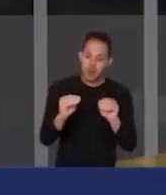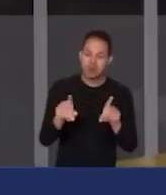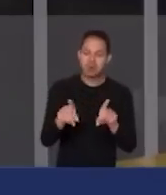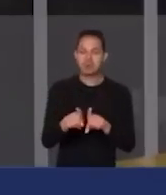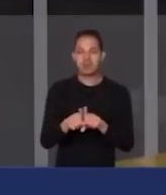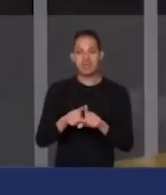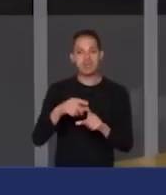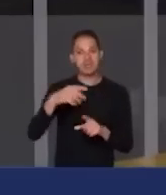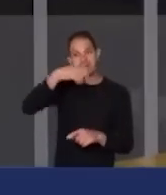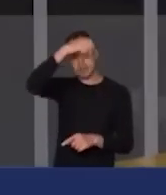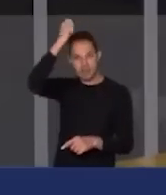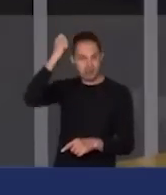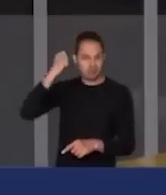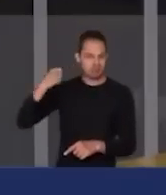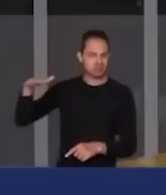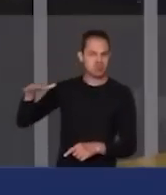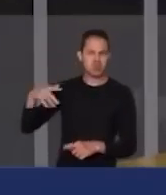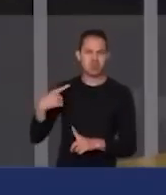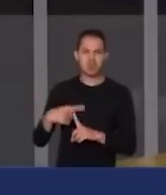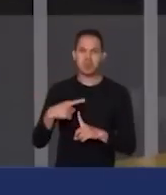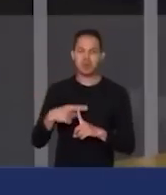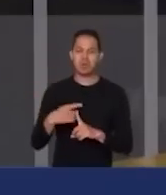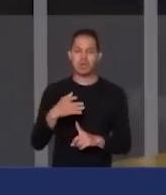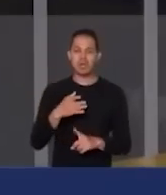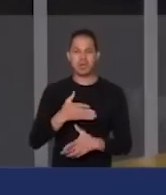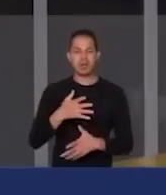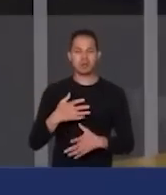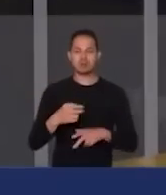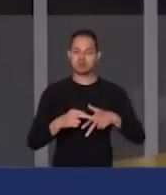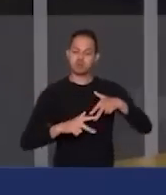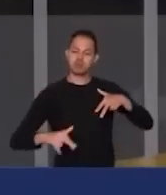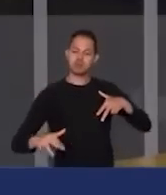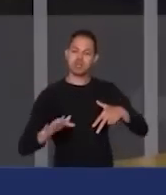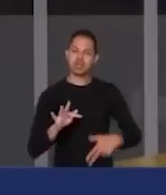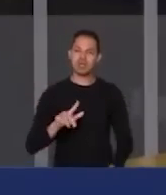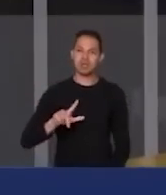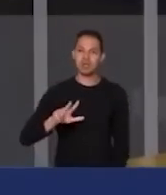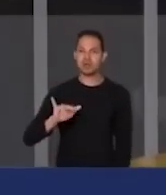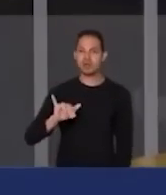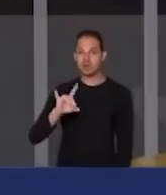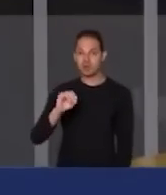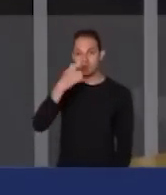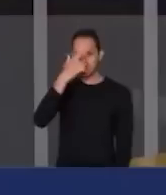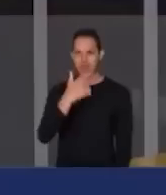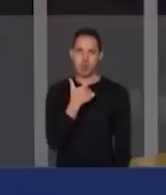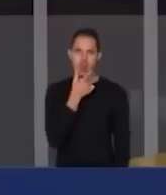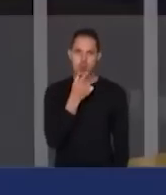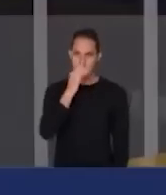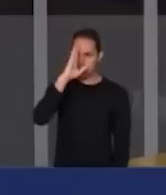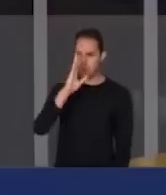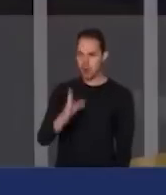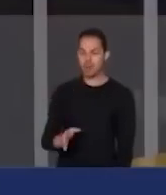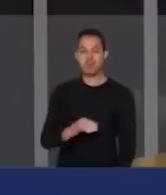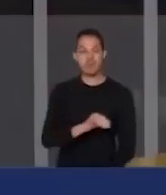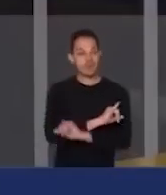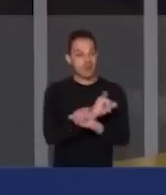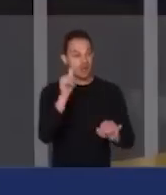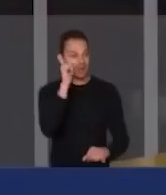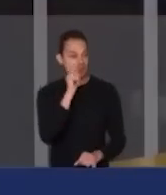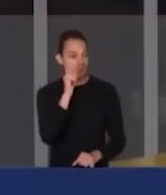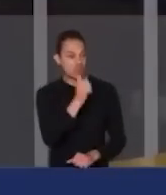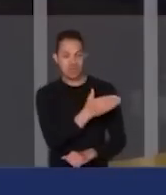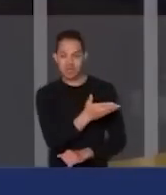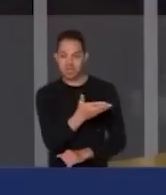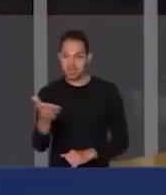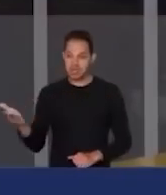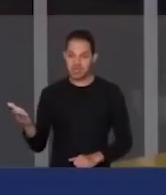que foi historicamente violentado, excluído e marginalizado, que é o de pessoas travestis transexuais. Segundo o Superior Tribunal